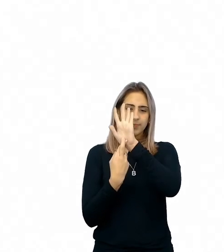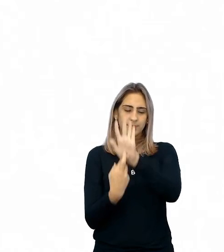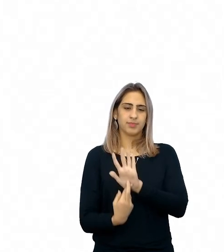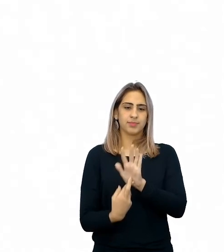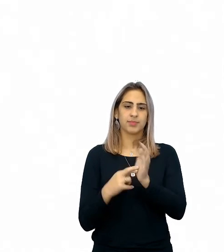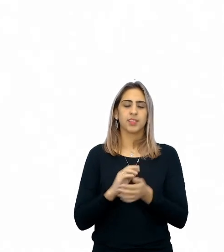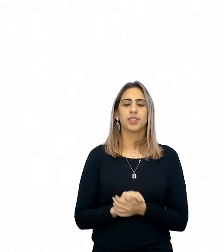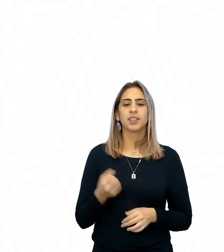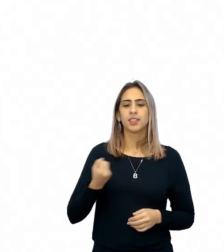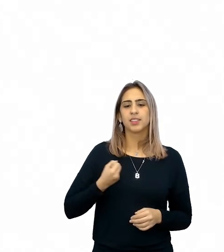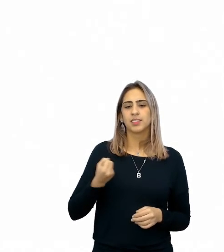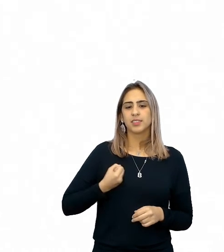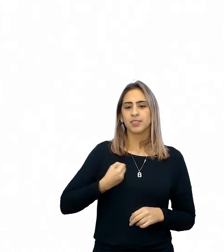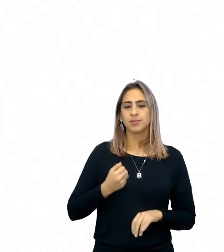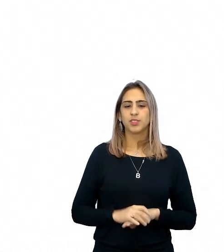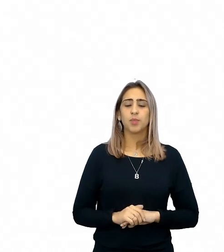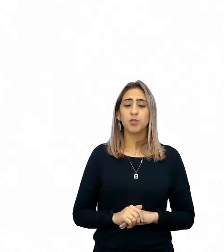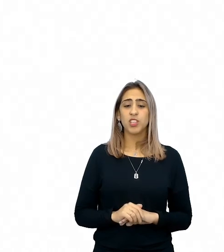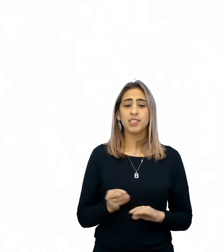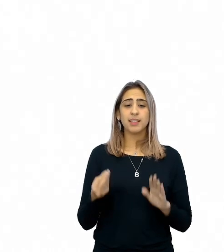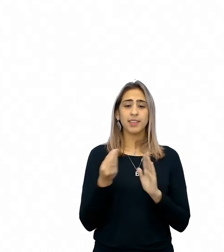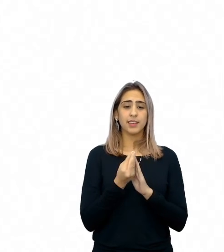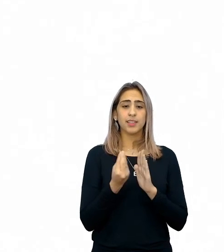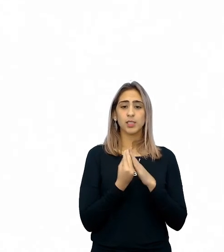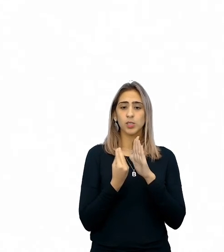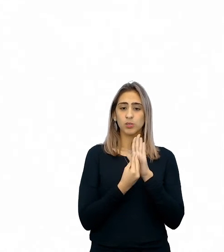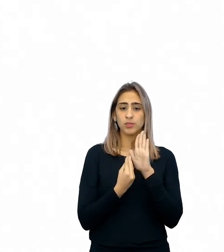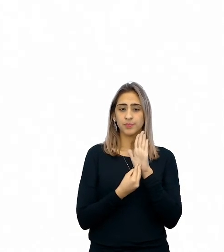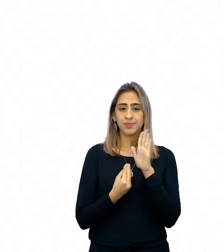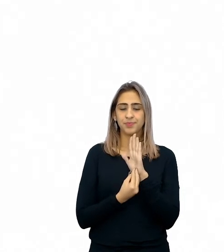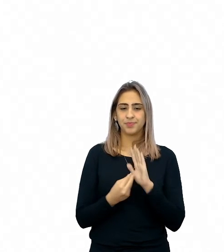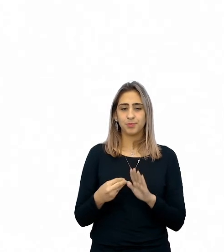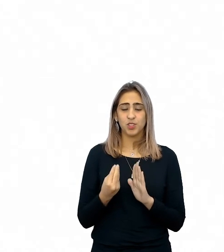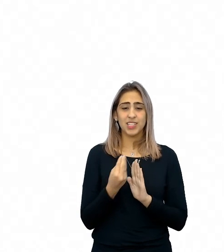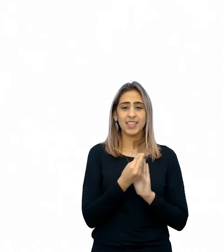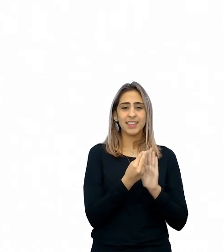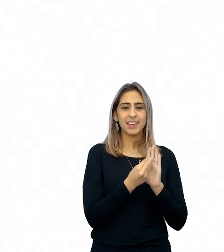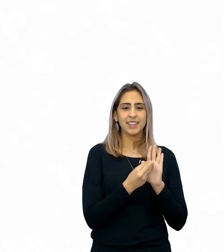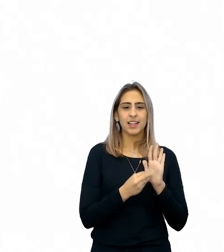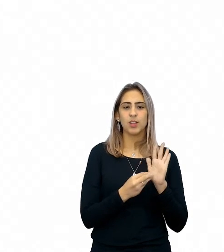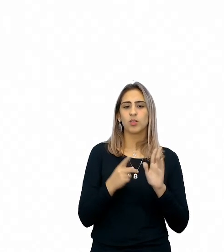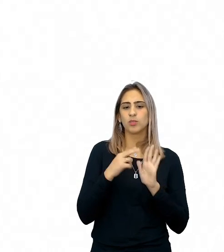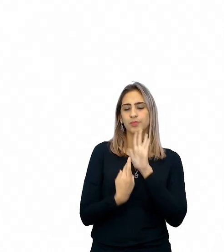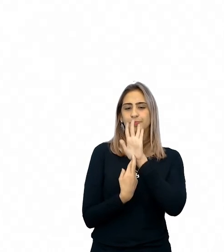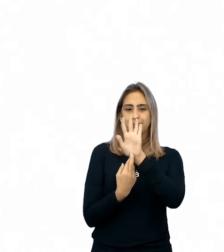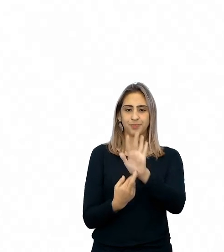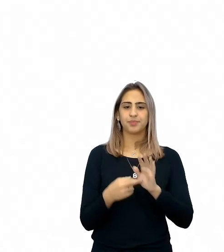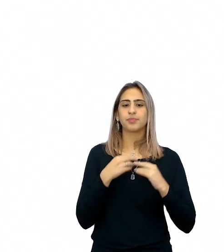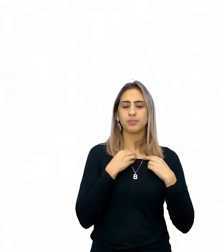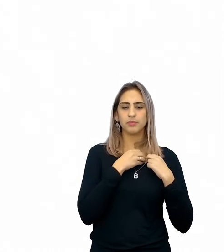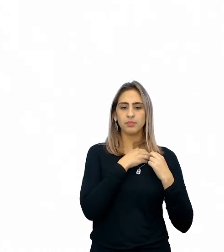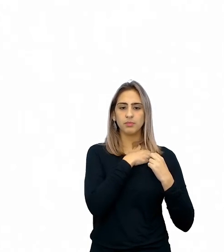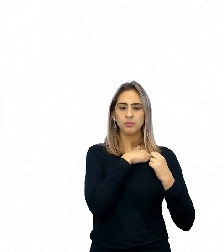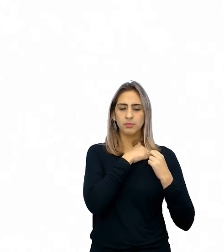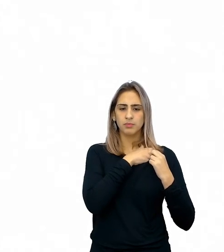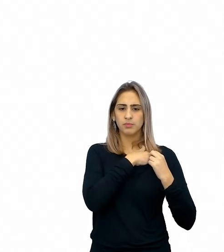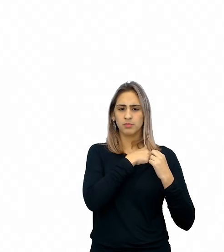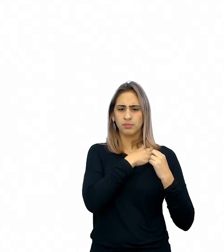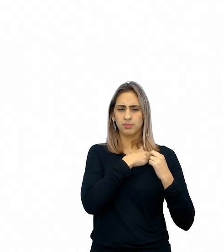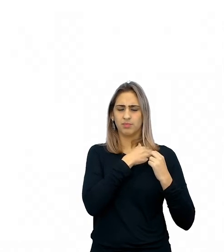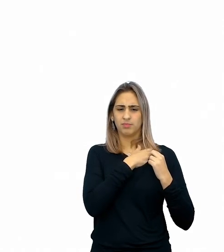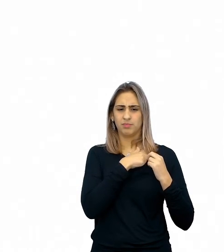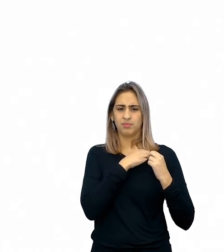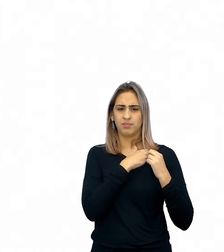número fracionário também uma quantidade que seja maior que o inteiro. Então, olha só, 1/3, ele está representando um pedaço